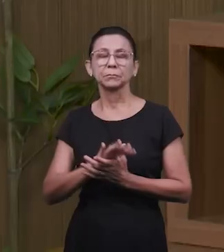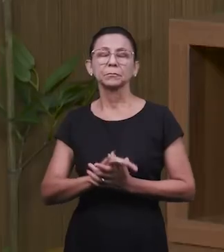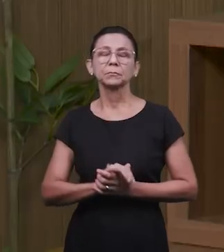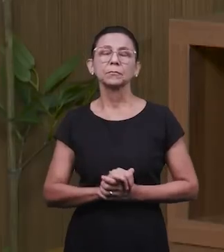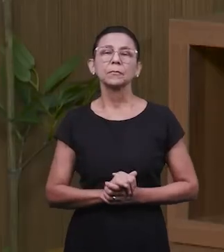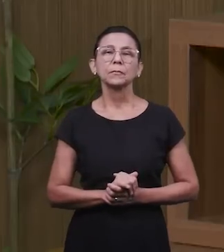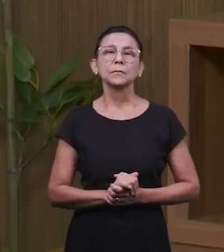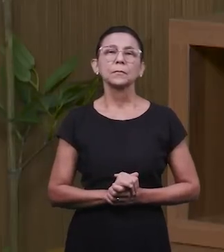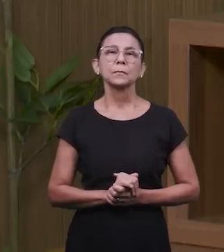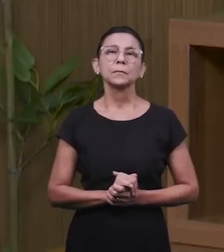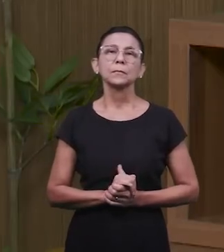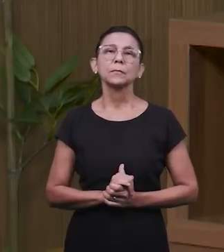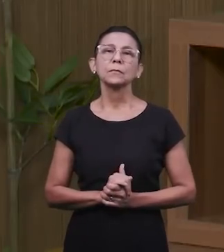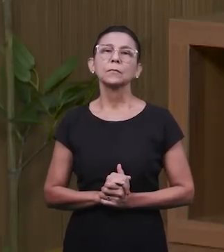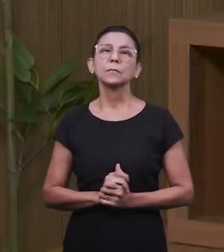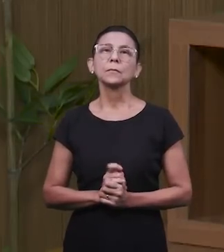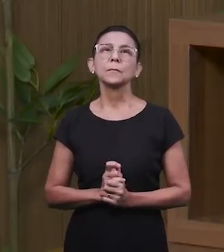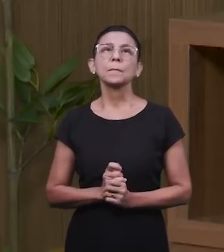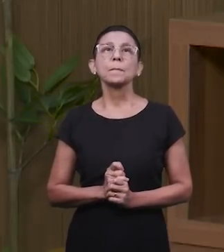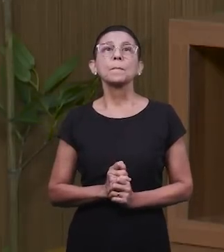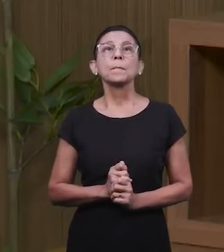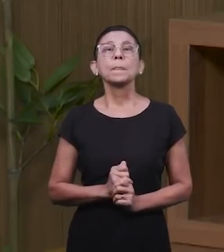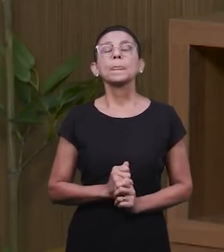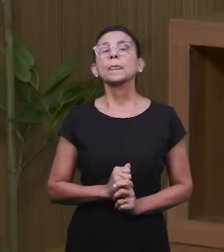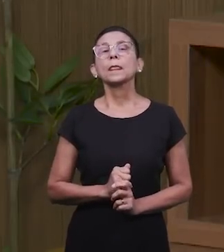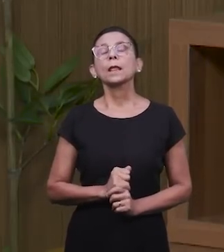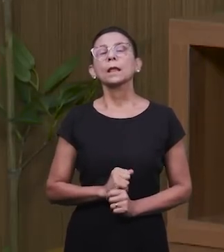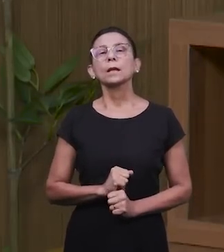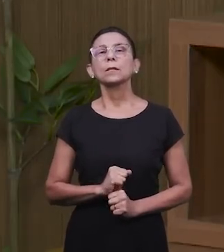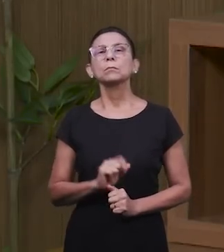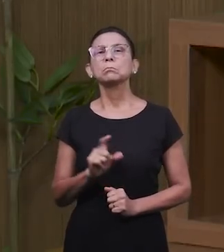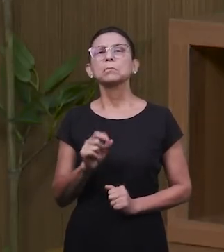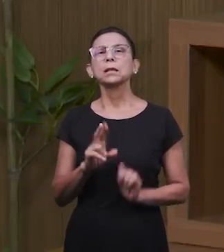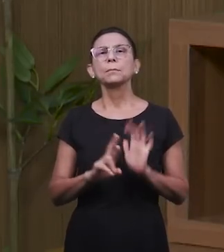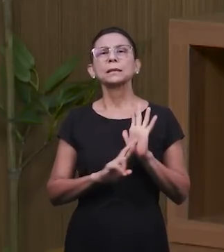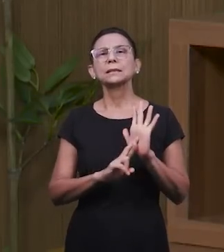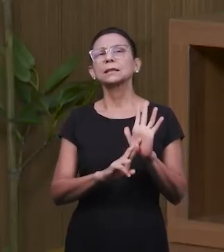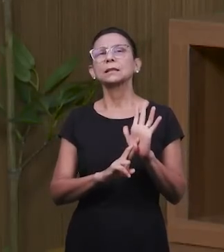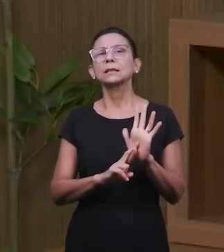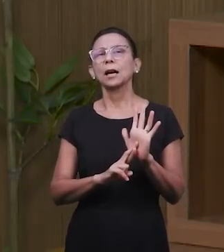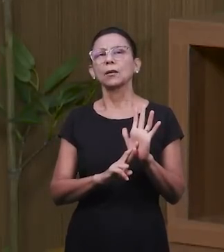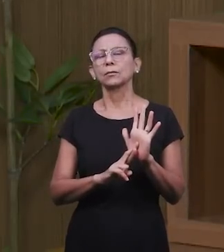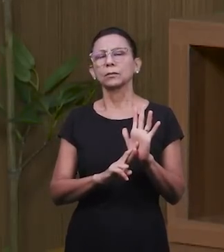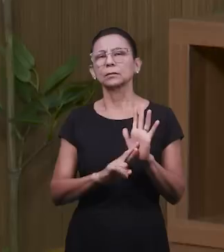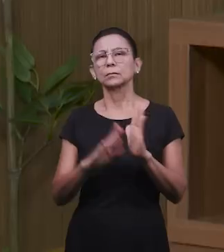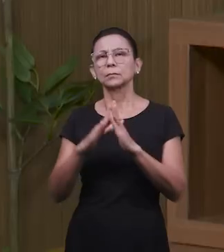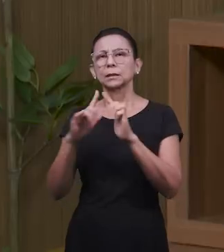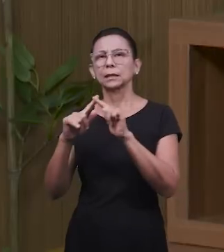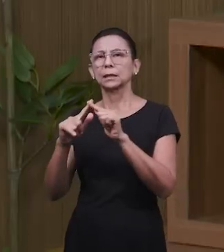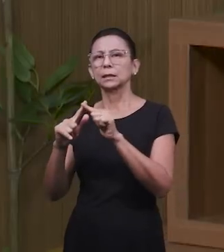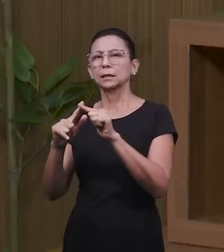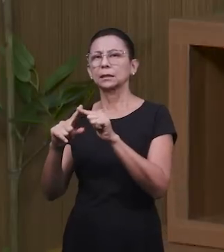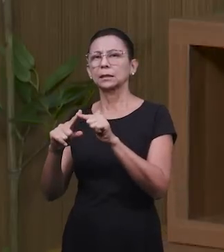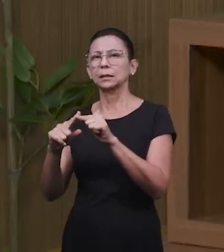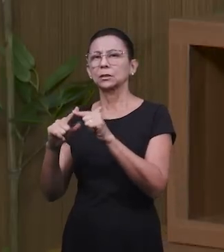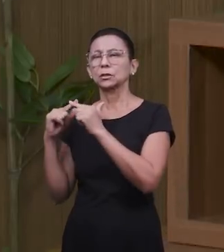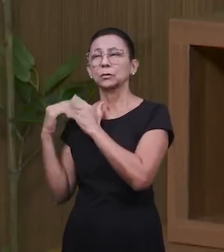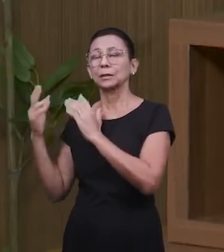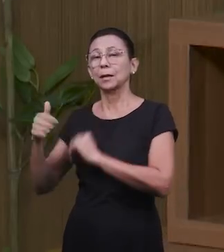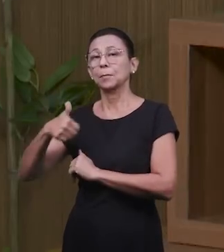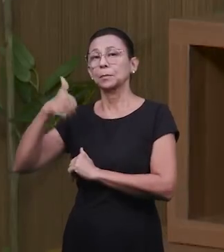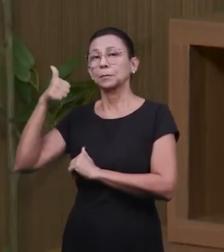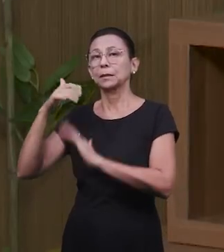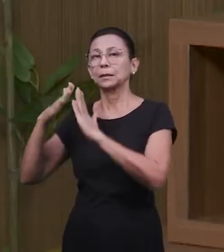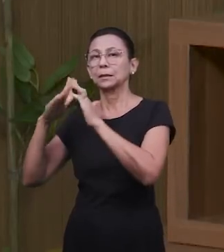E eu vou falar um pouquinho do que era a comunhão para aquela igreja, aquela primeira igreja, a